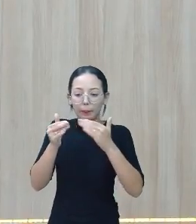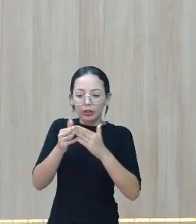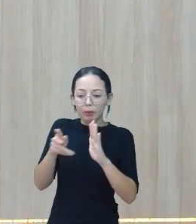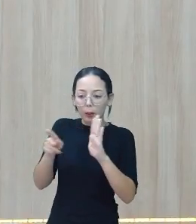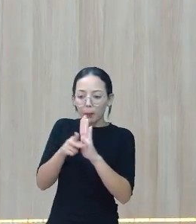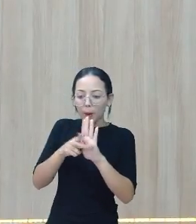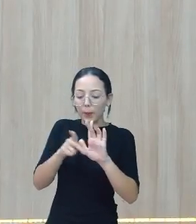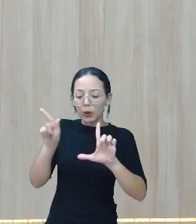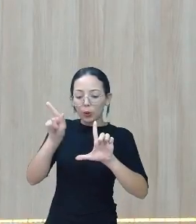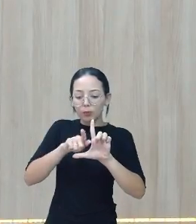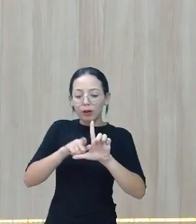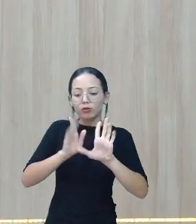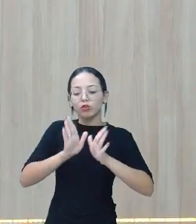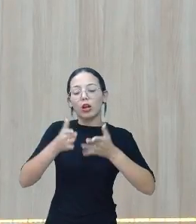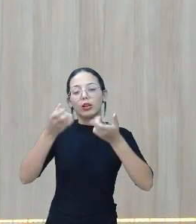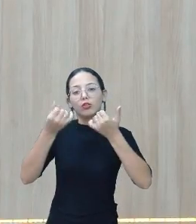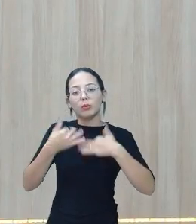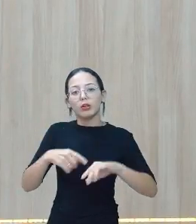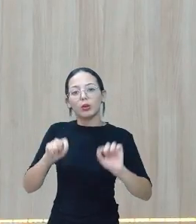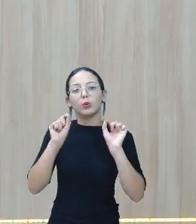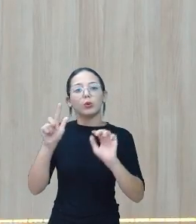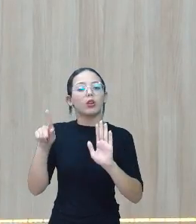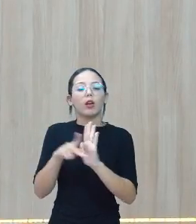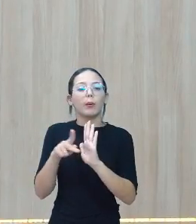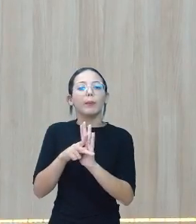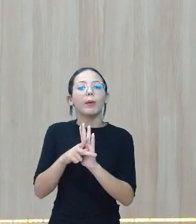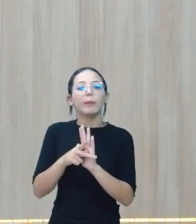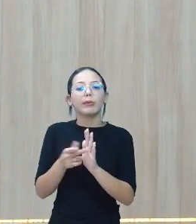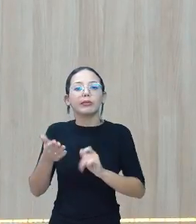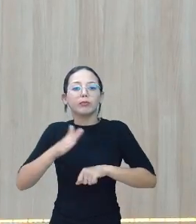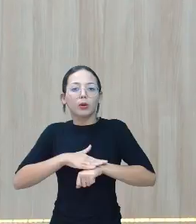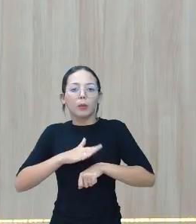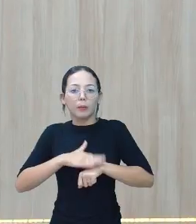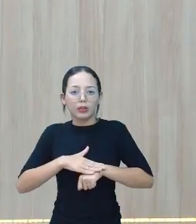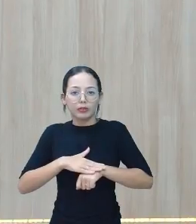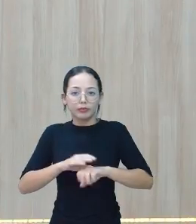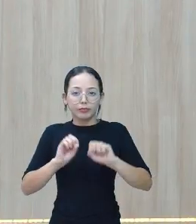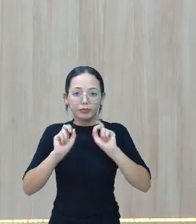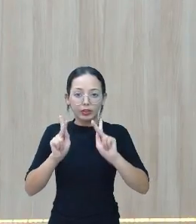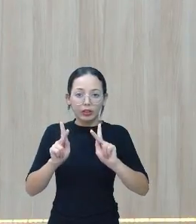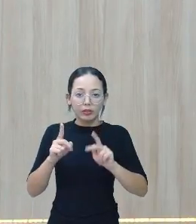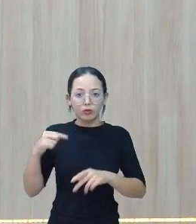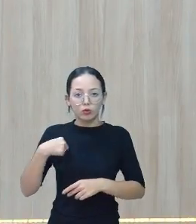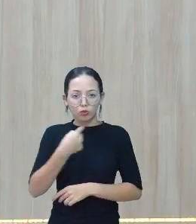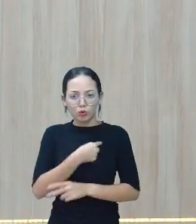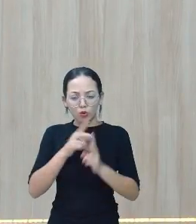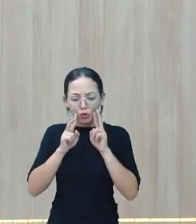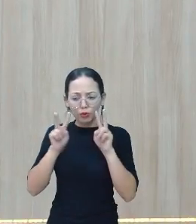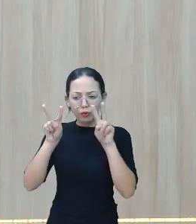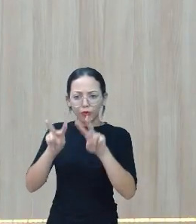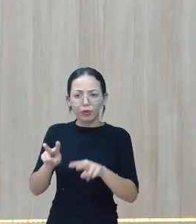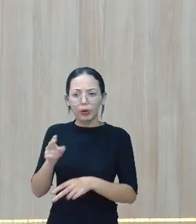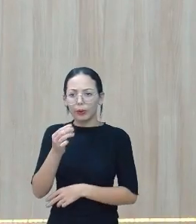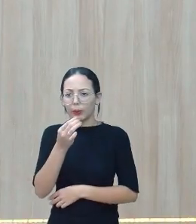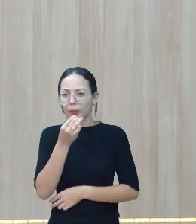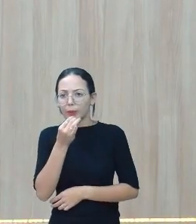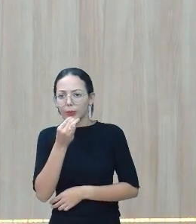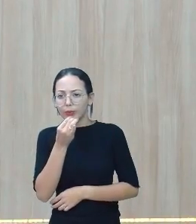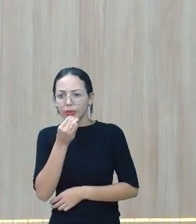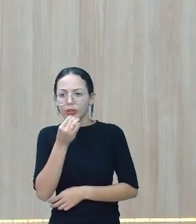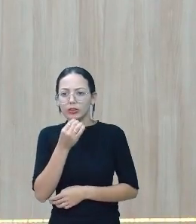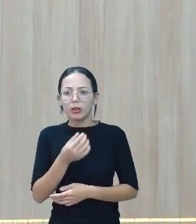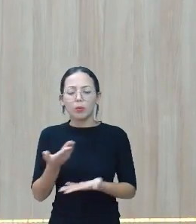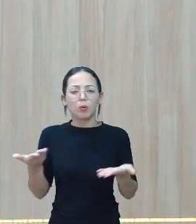gráfico já te diz muita coisa do que se trata essa situação, tá certo? Vamos ver um exemplo aqui que vai ser um pouco